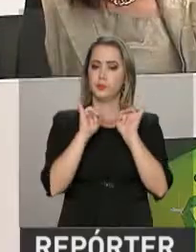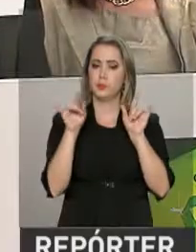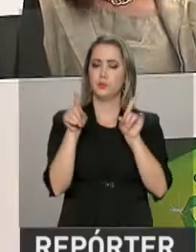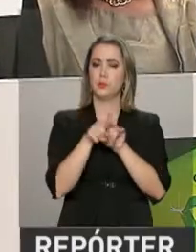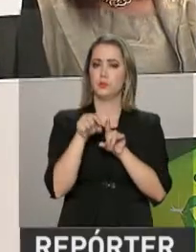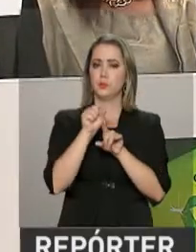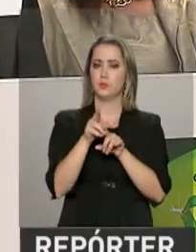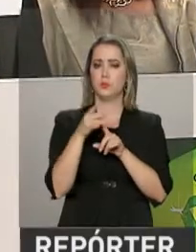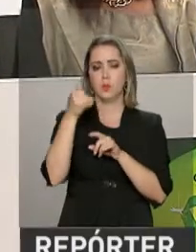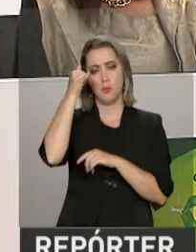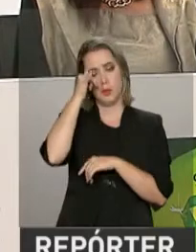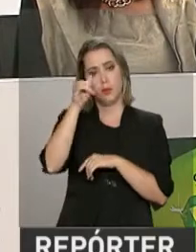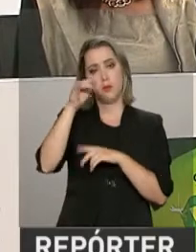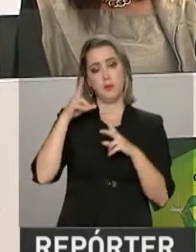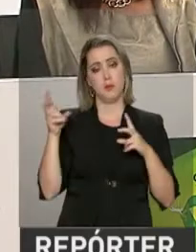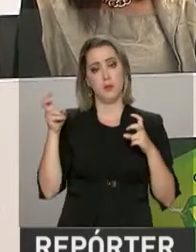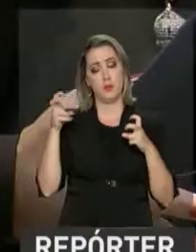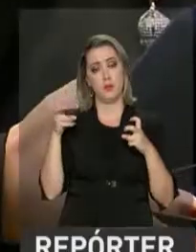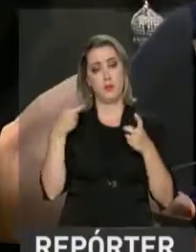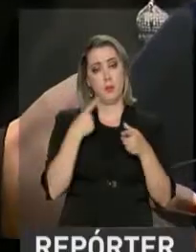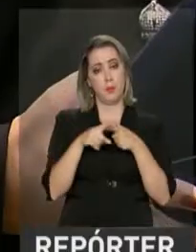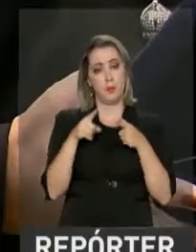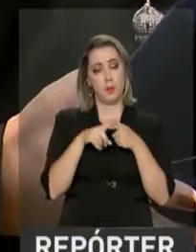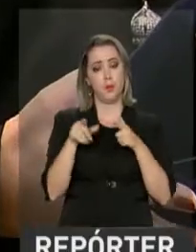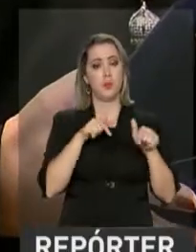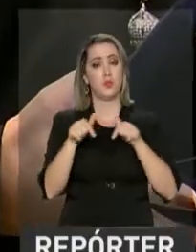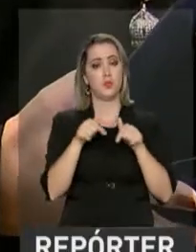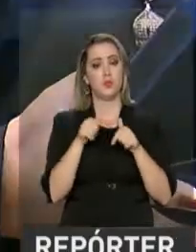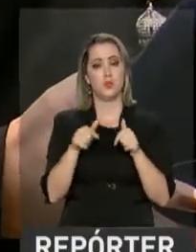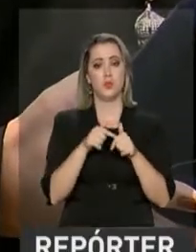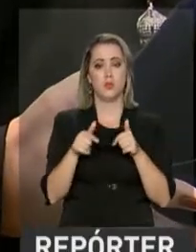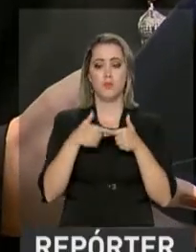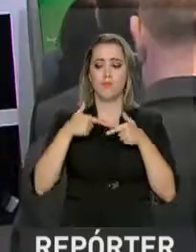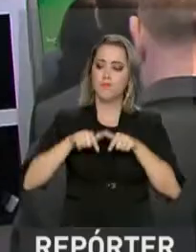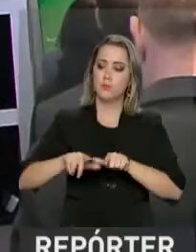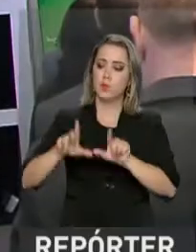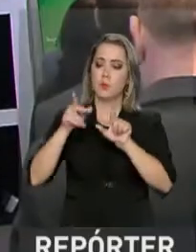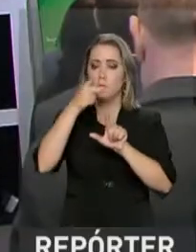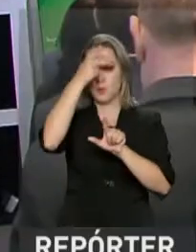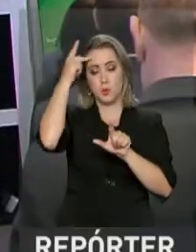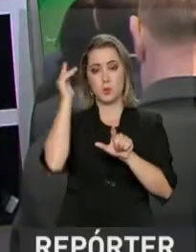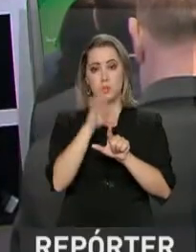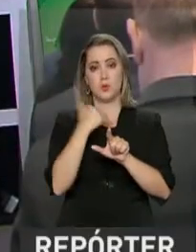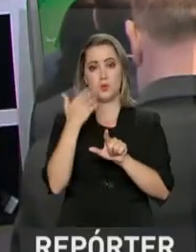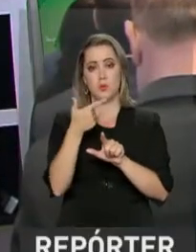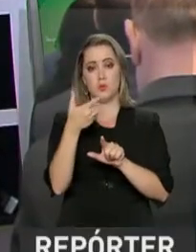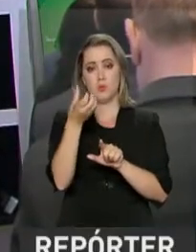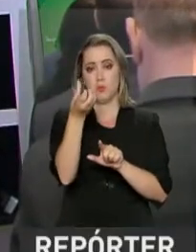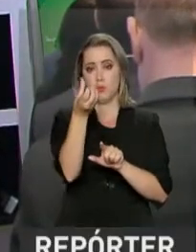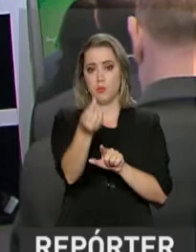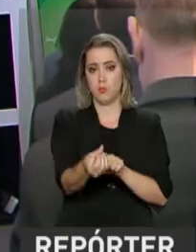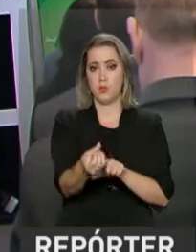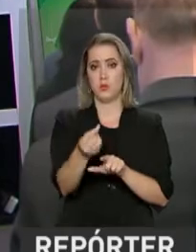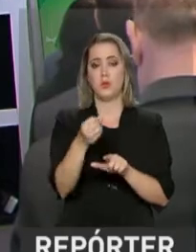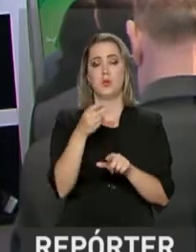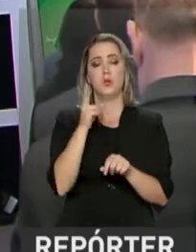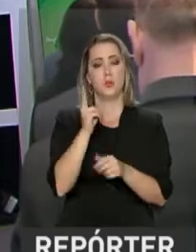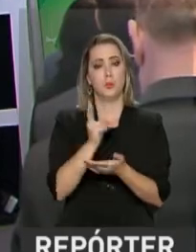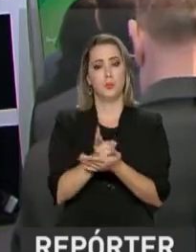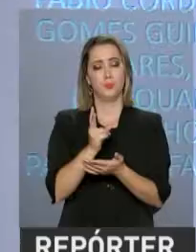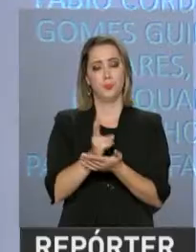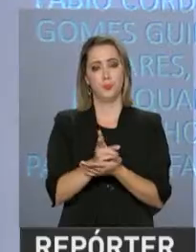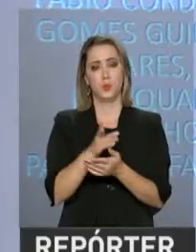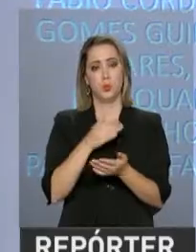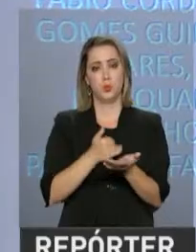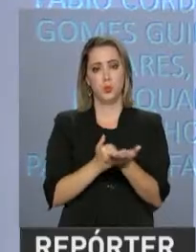de prevenção de acidentes de trabalho foram homenageadas as pessoas que morreram em 2016 enquanto trabalhavam os